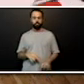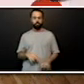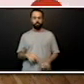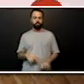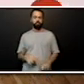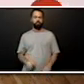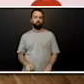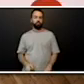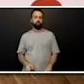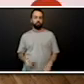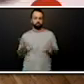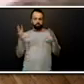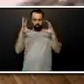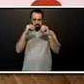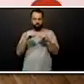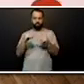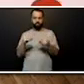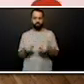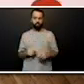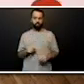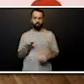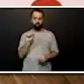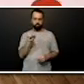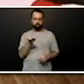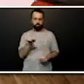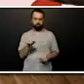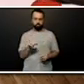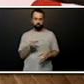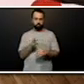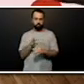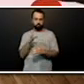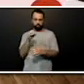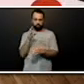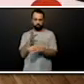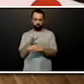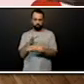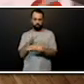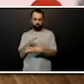Portanto, pode ser um ponto de referência